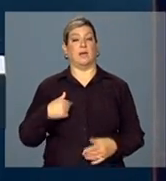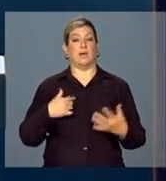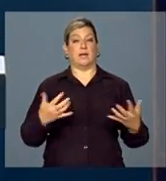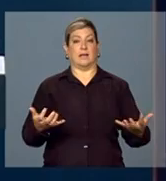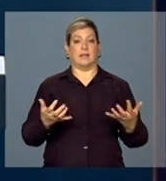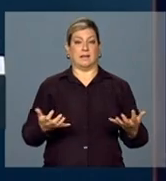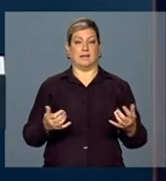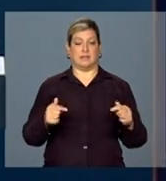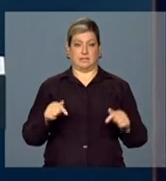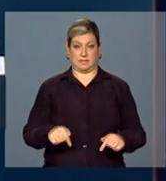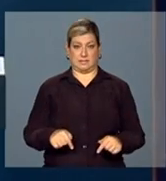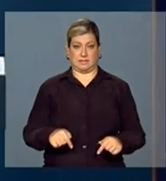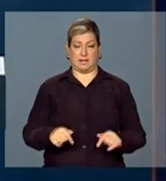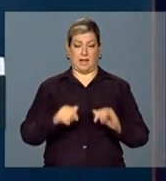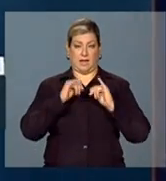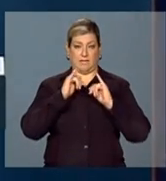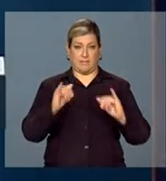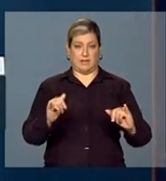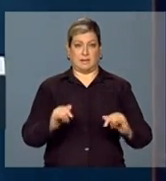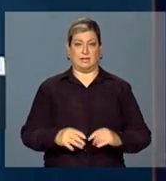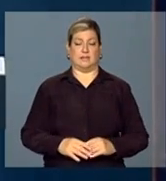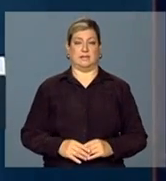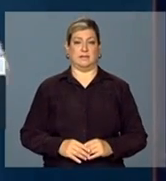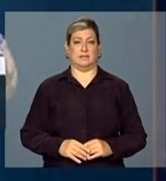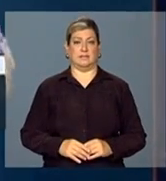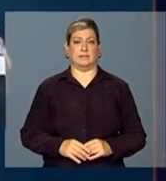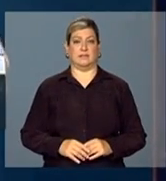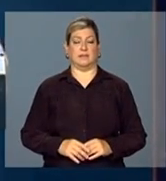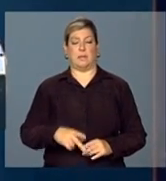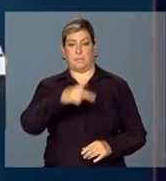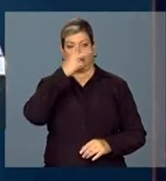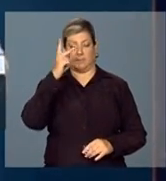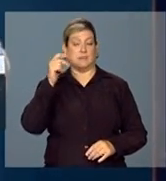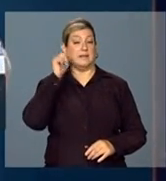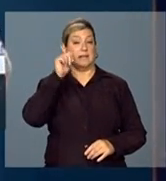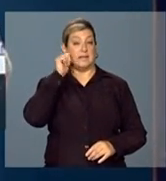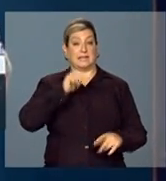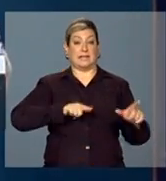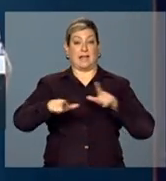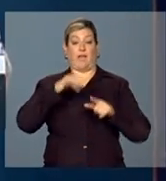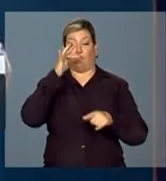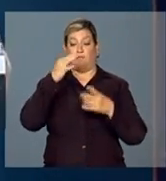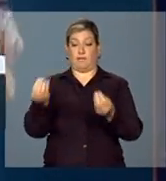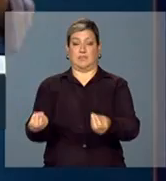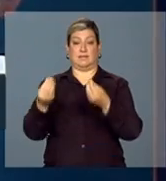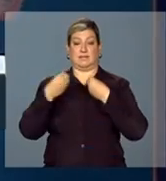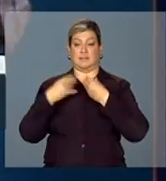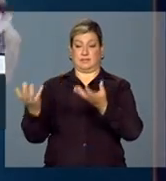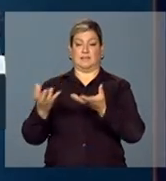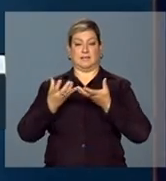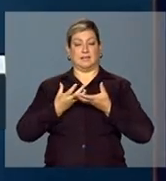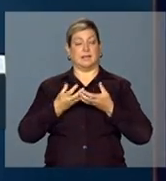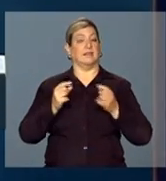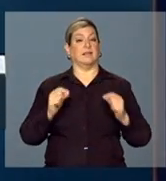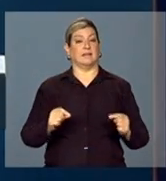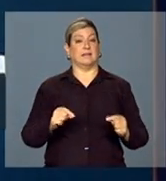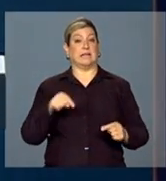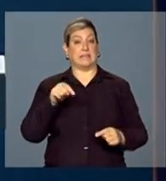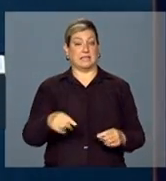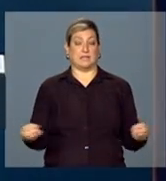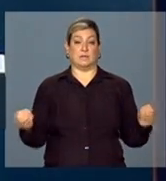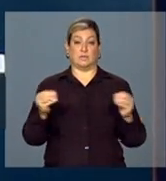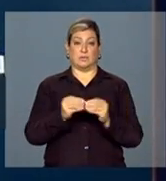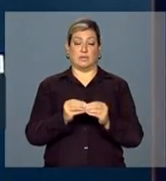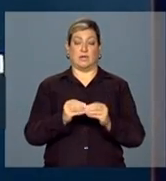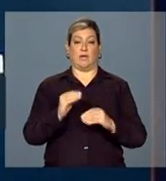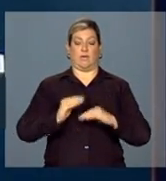aqui dirigir-me à trabalhadora que veio me entregar as rosas, é complementar a